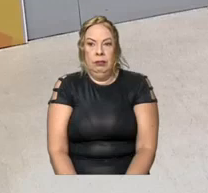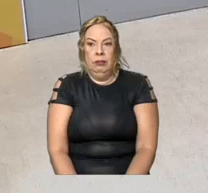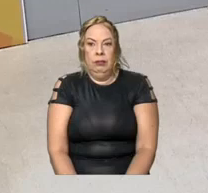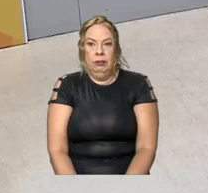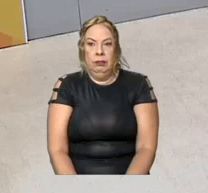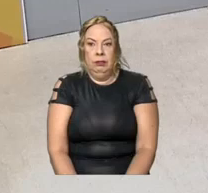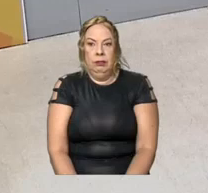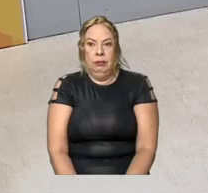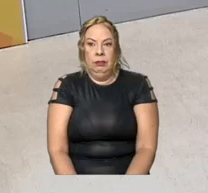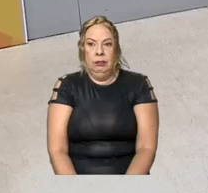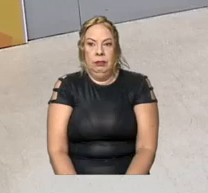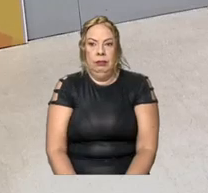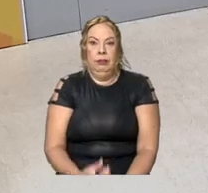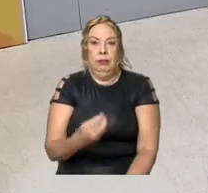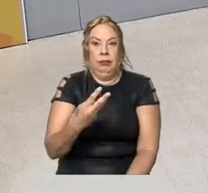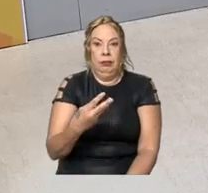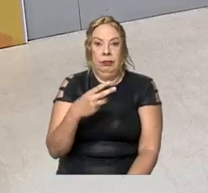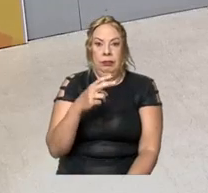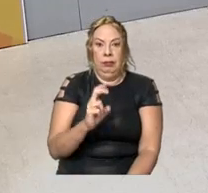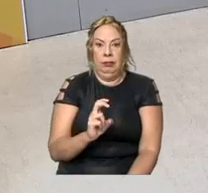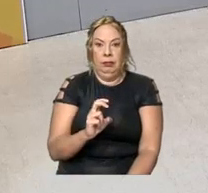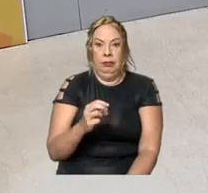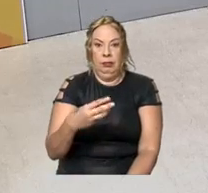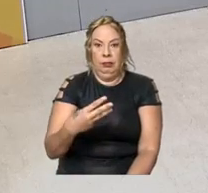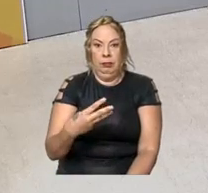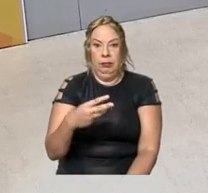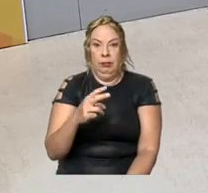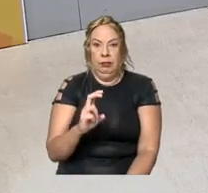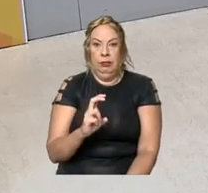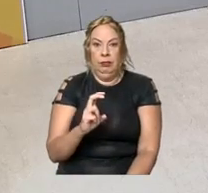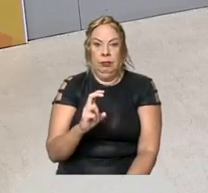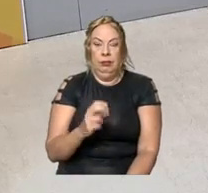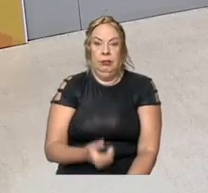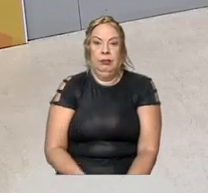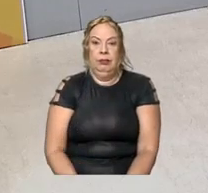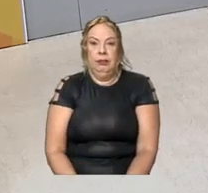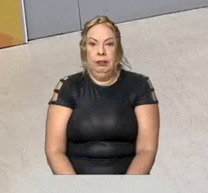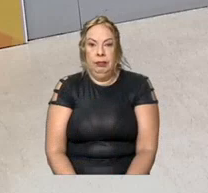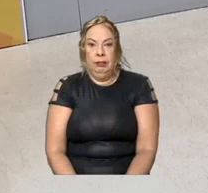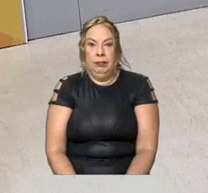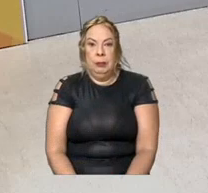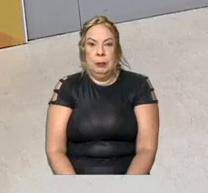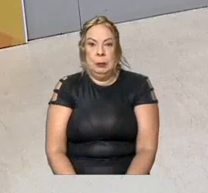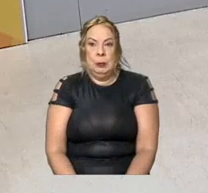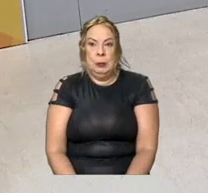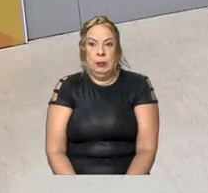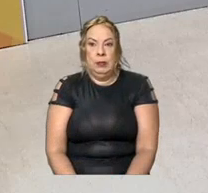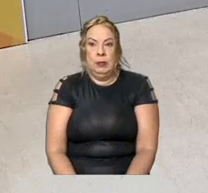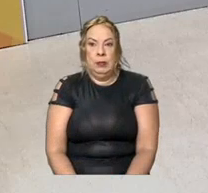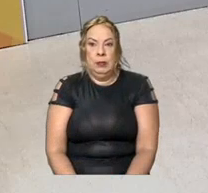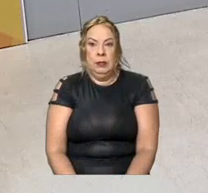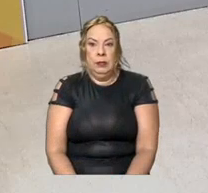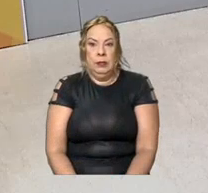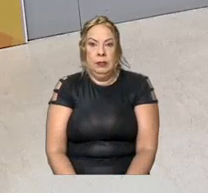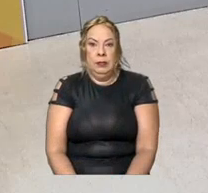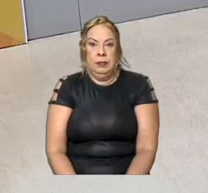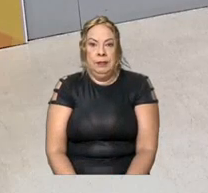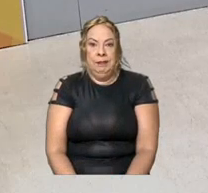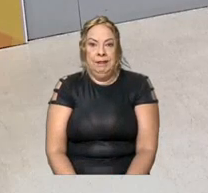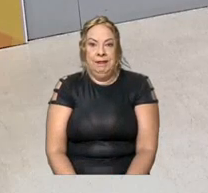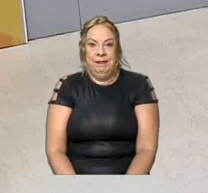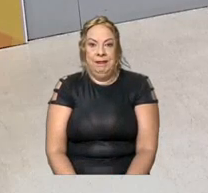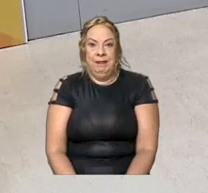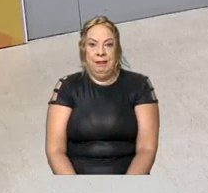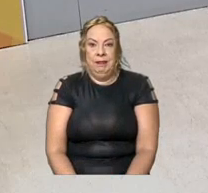7, vem que tem 35 agora, 35, 35, começa aí, muito bem, se tiver